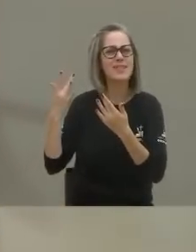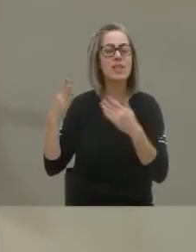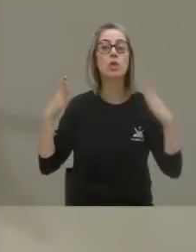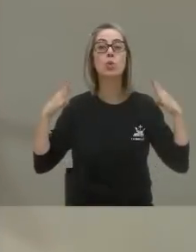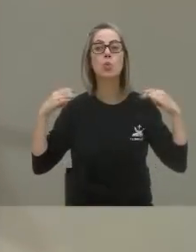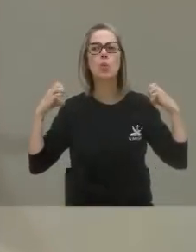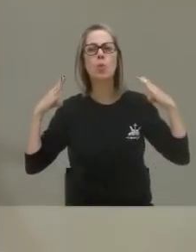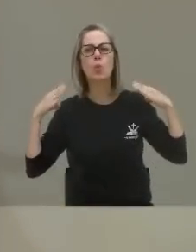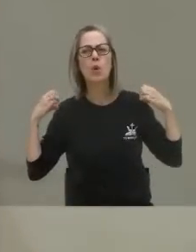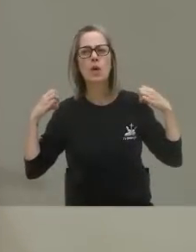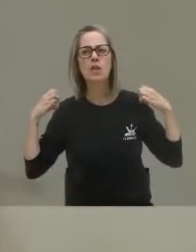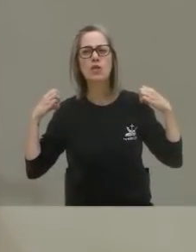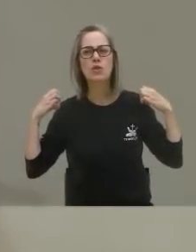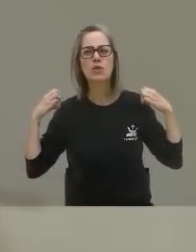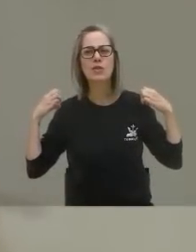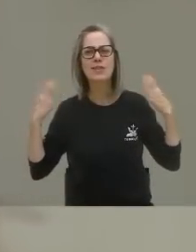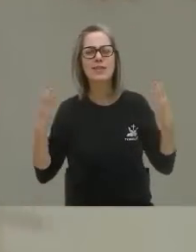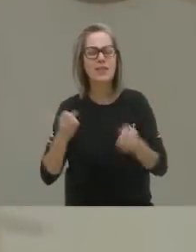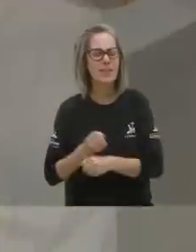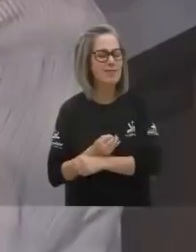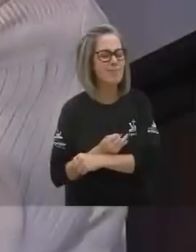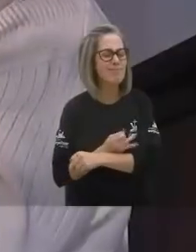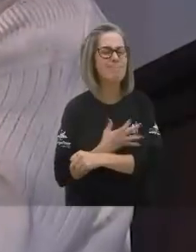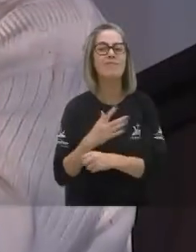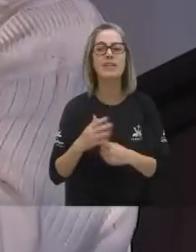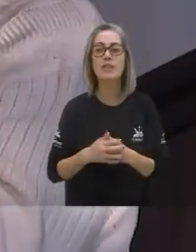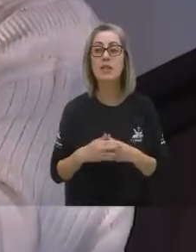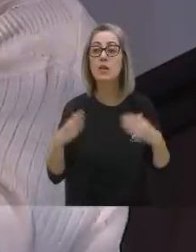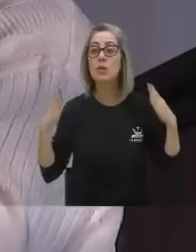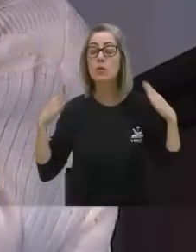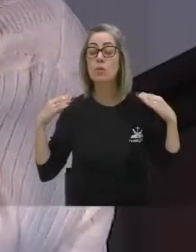anjo chamado, não posso nem falar que eu me sono,